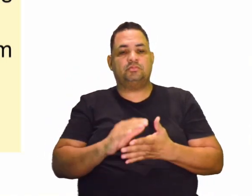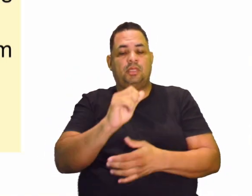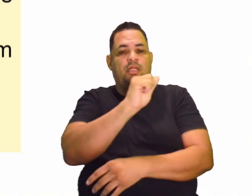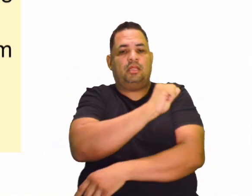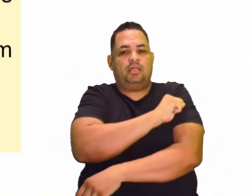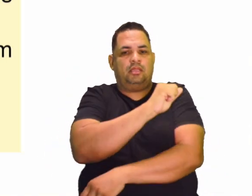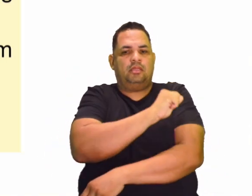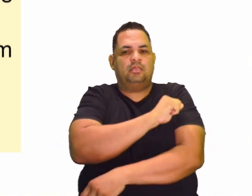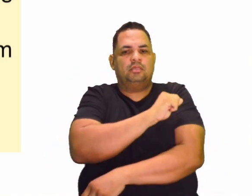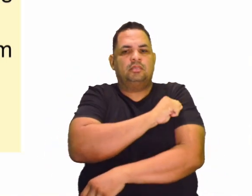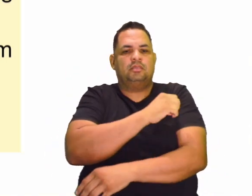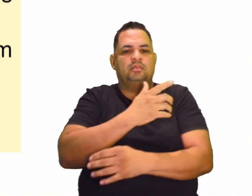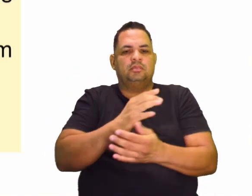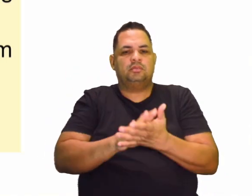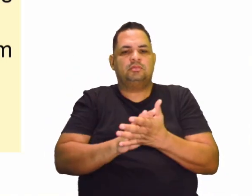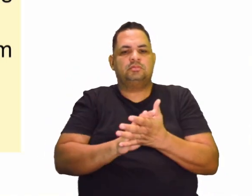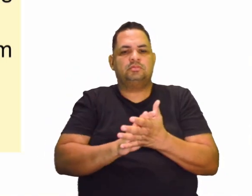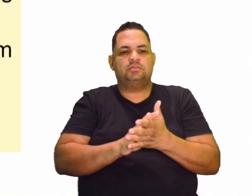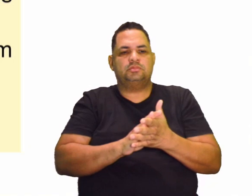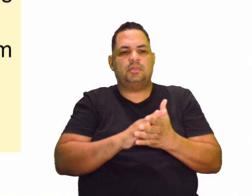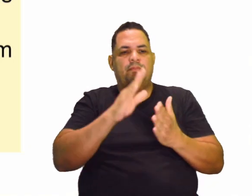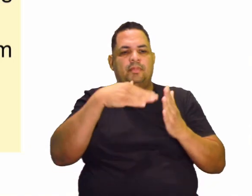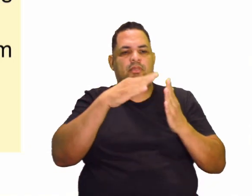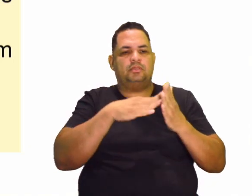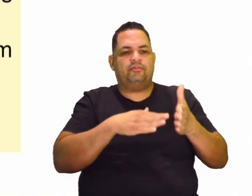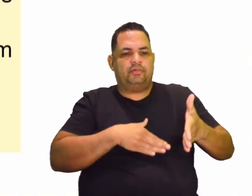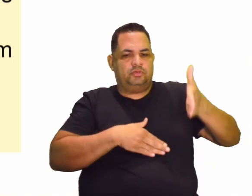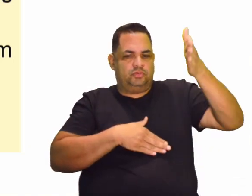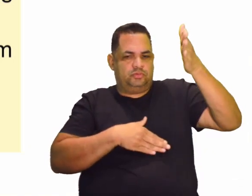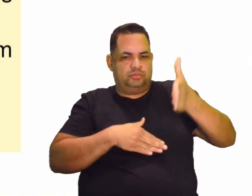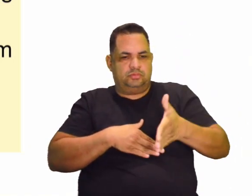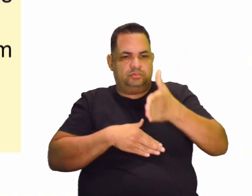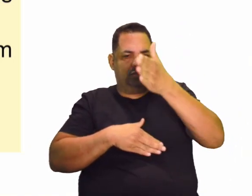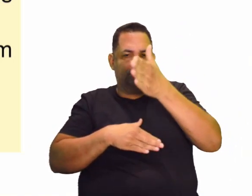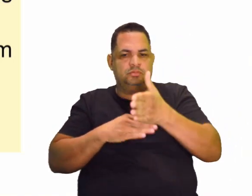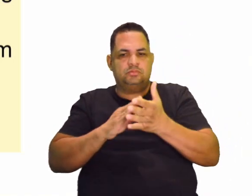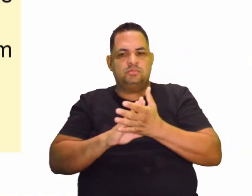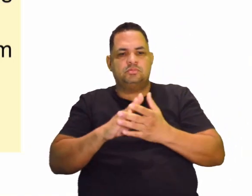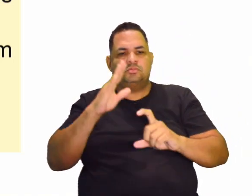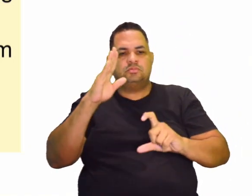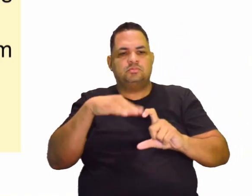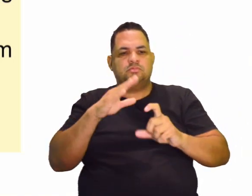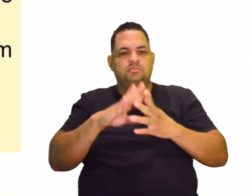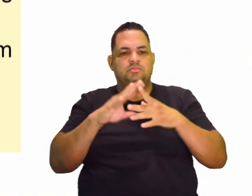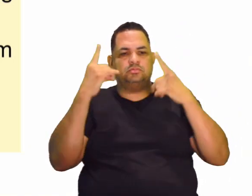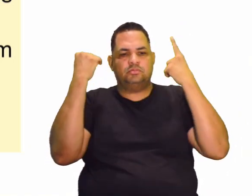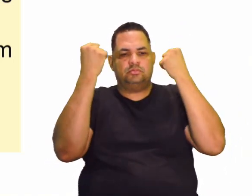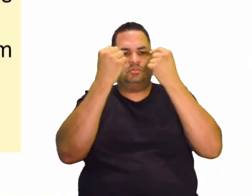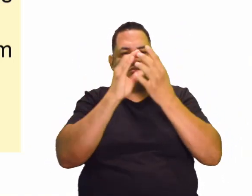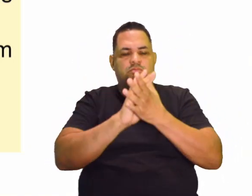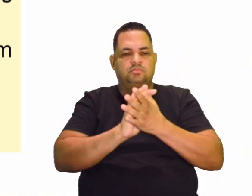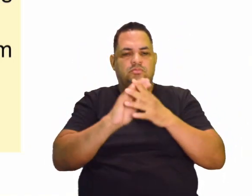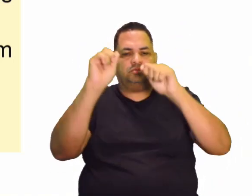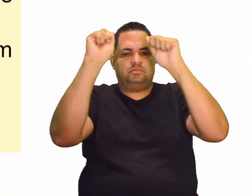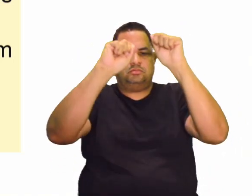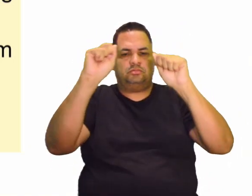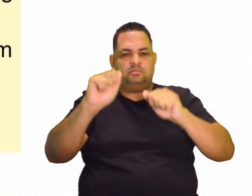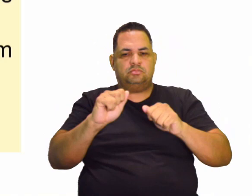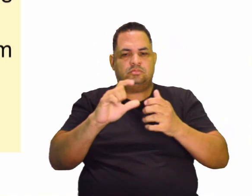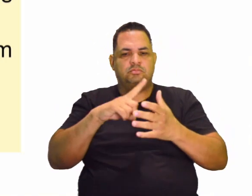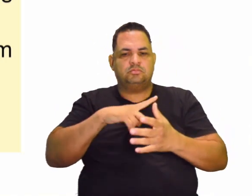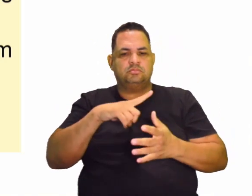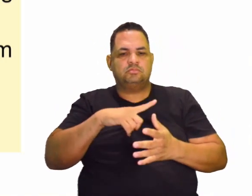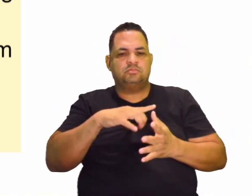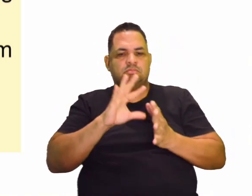as pinturas eram feitas em murais inspirados nos mitos gregos, as esculturas romanas tinham